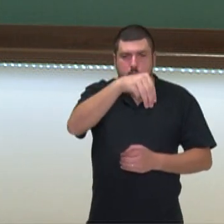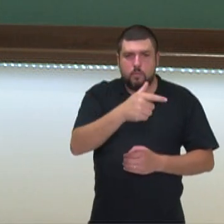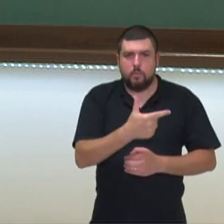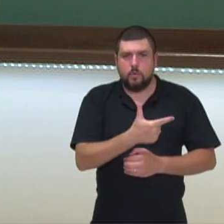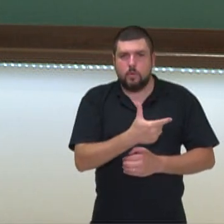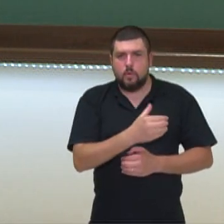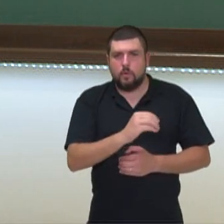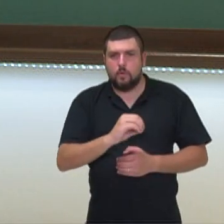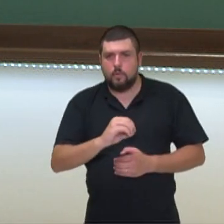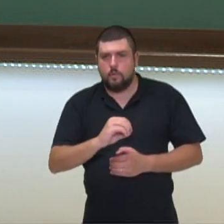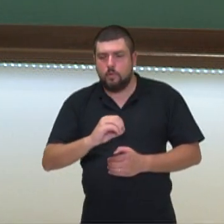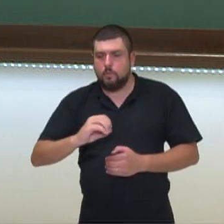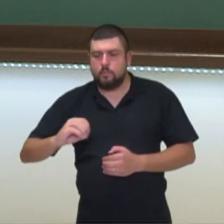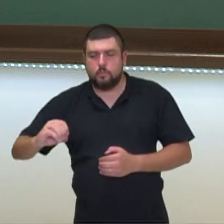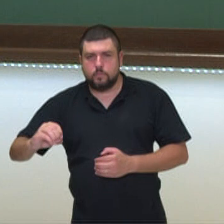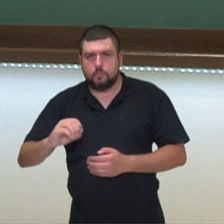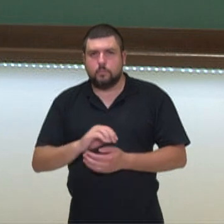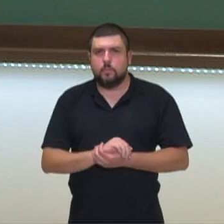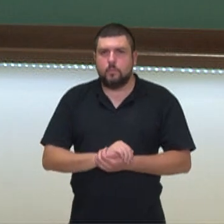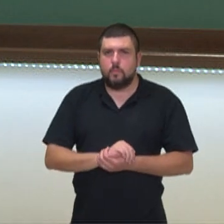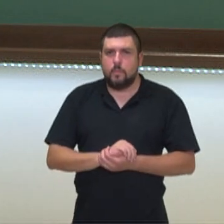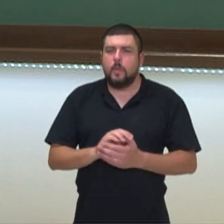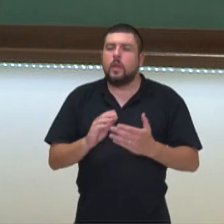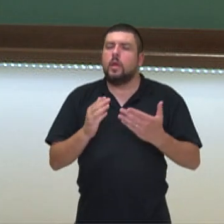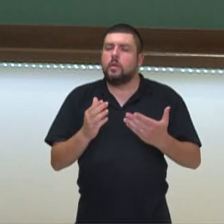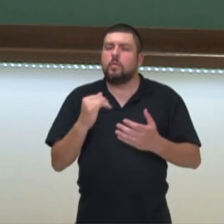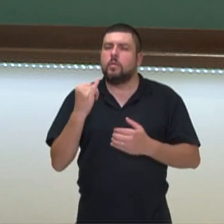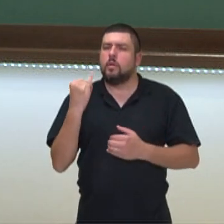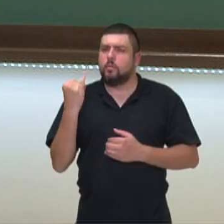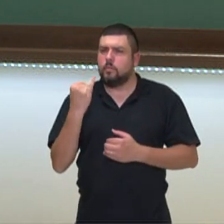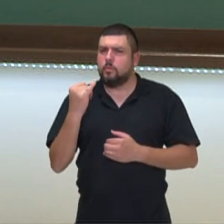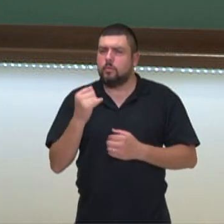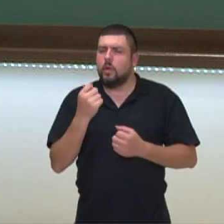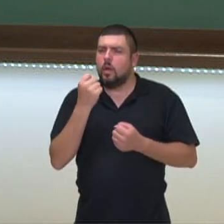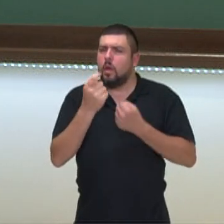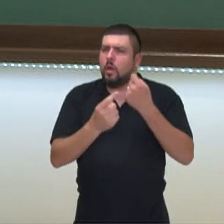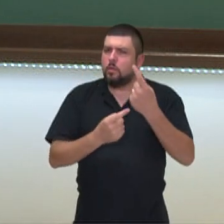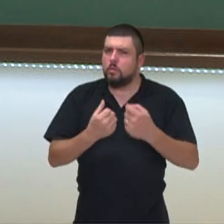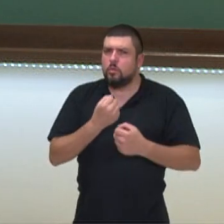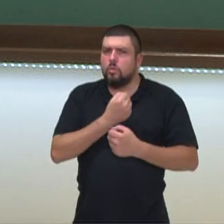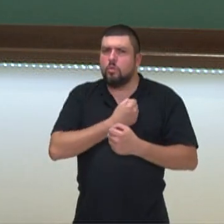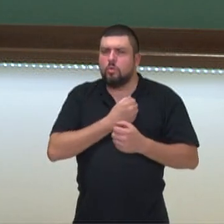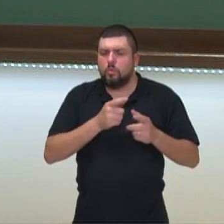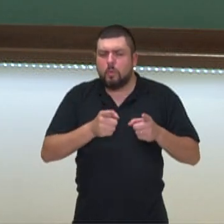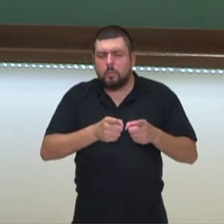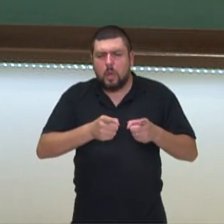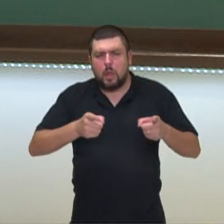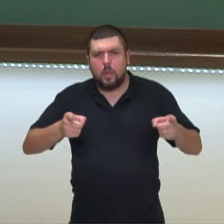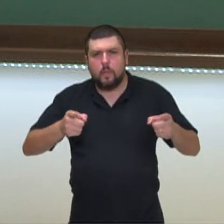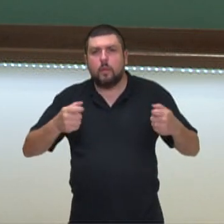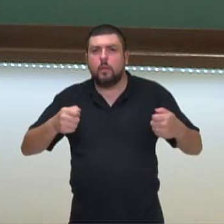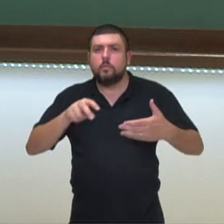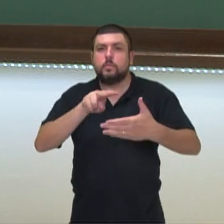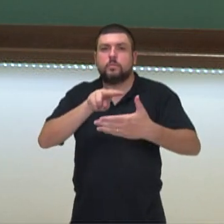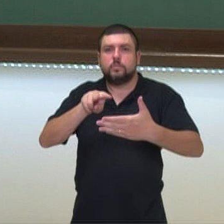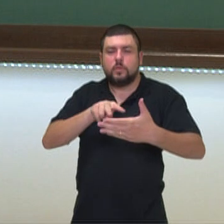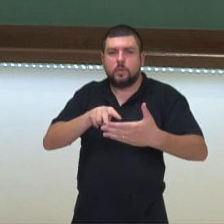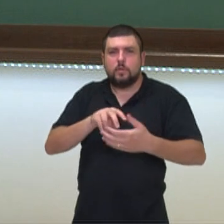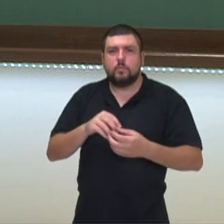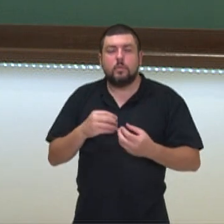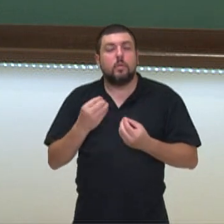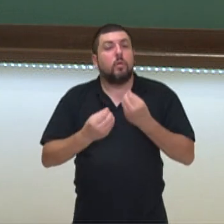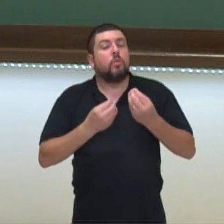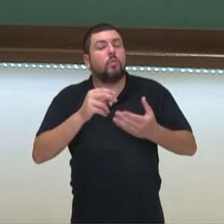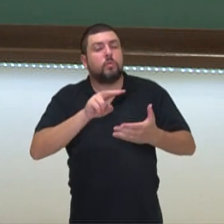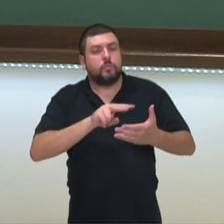diante. Tá? Essa ideia é muito importante por quê? Porque às vezes a gente tem um número grande e a gente precisa fazer a leitura desse número. E daí como é que eu vou fazer a leitura desse